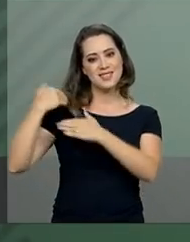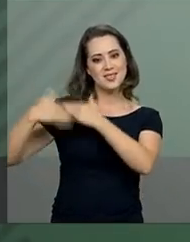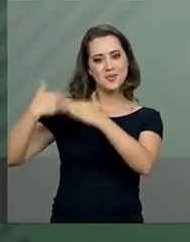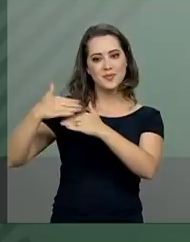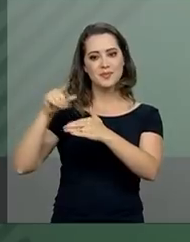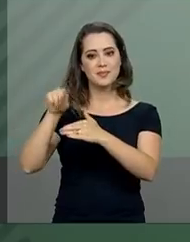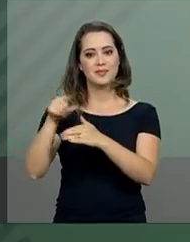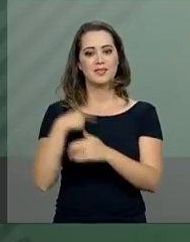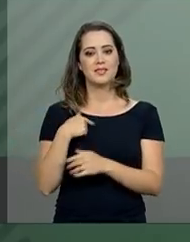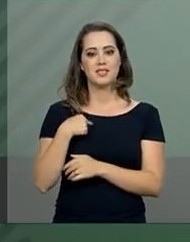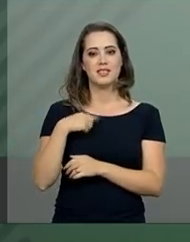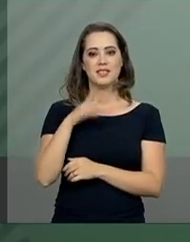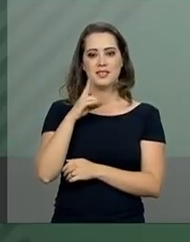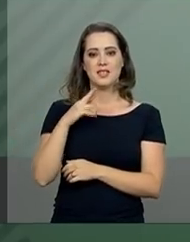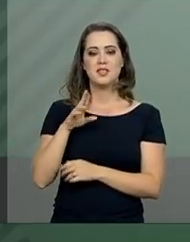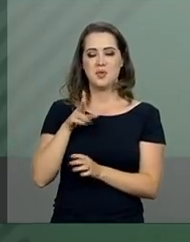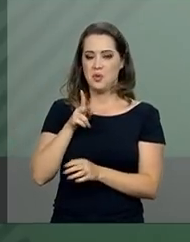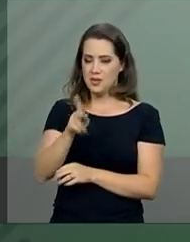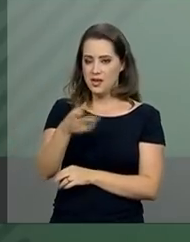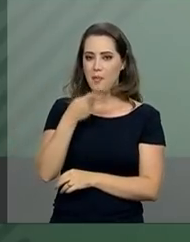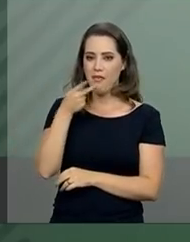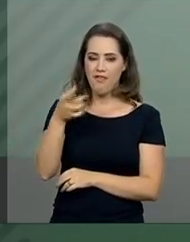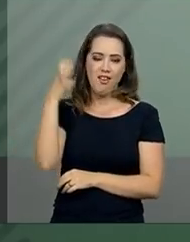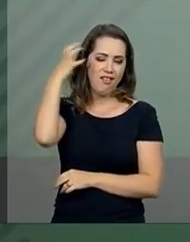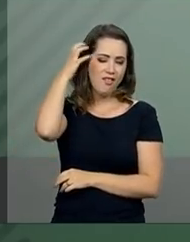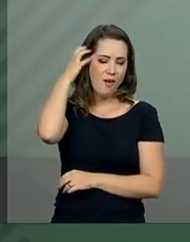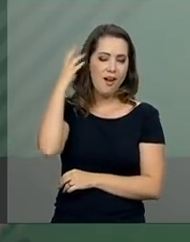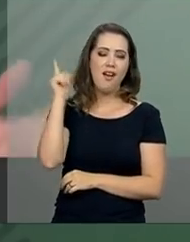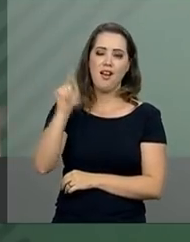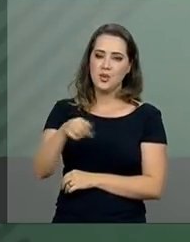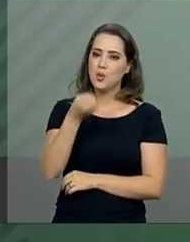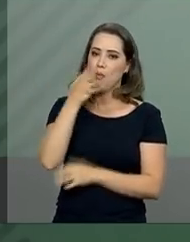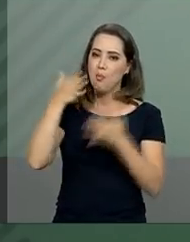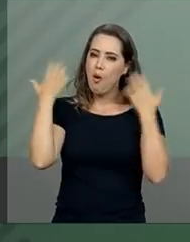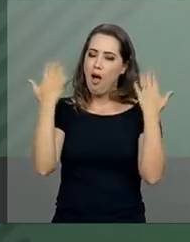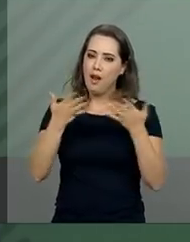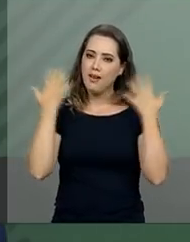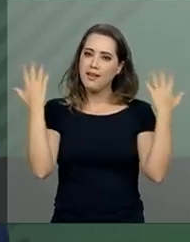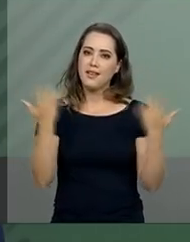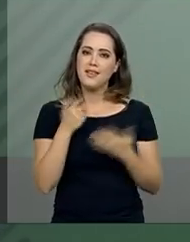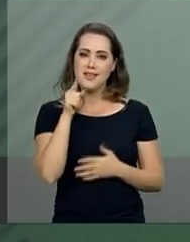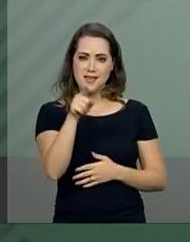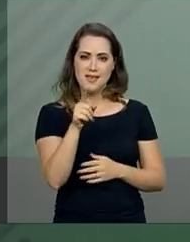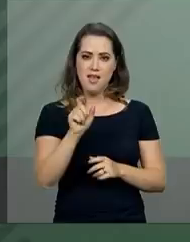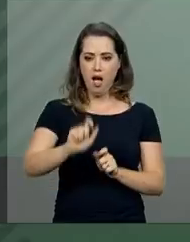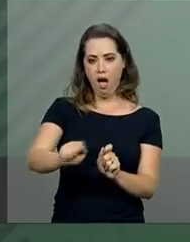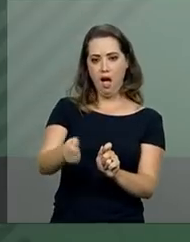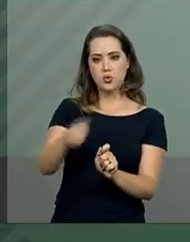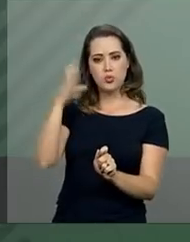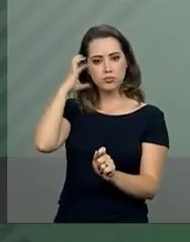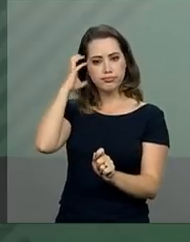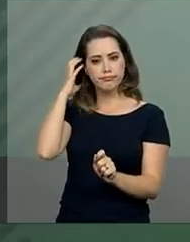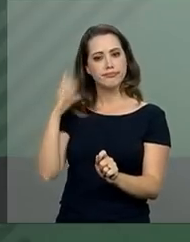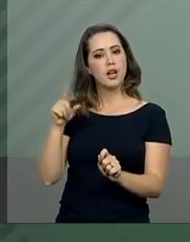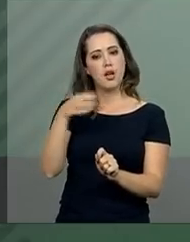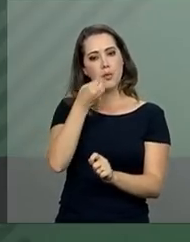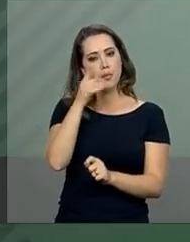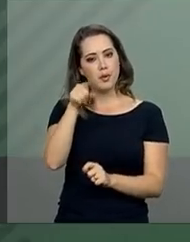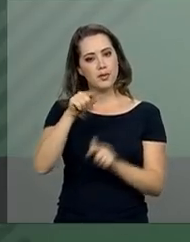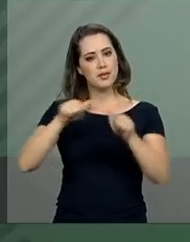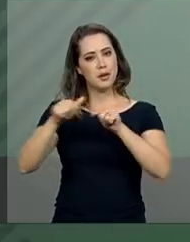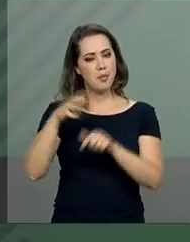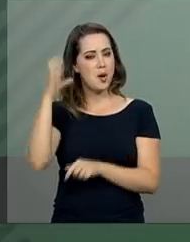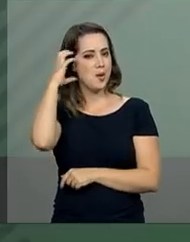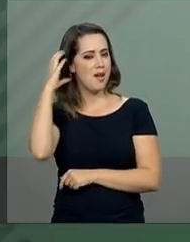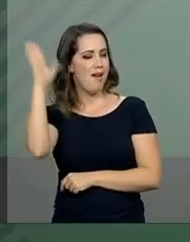e atender as rádios é sempre uma alegria que sempre foi um trabalhador das